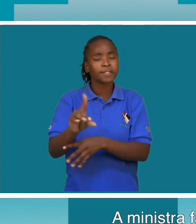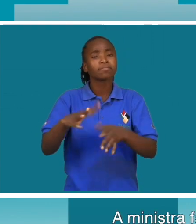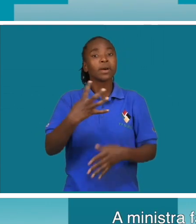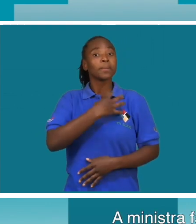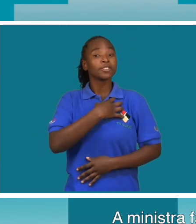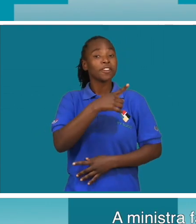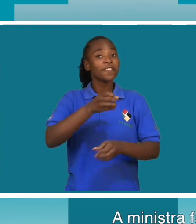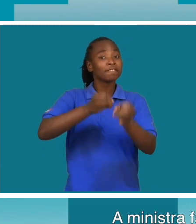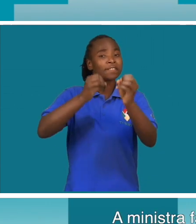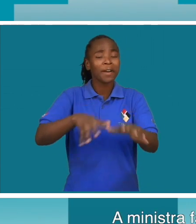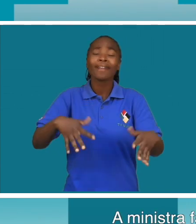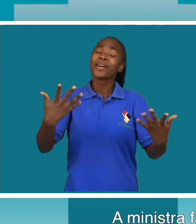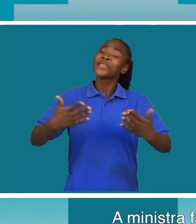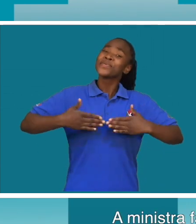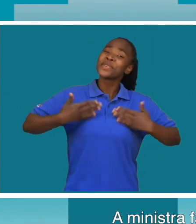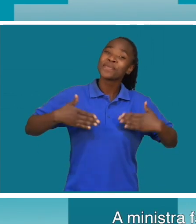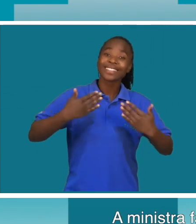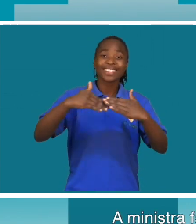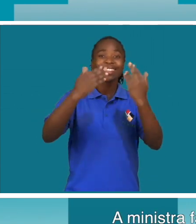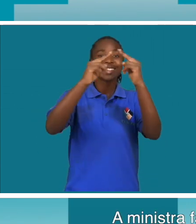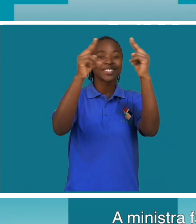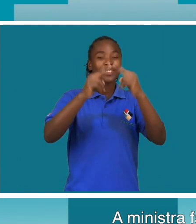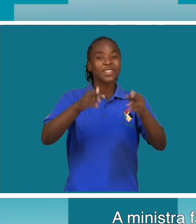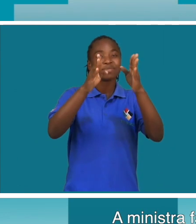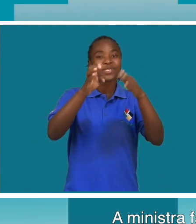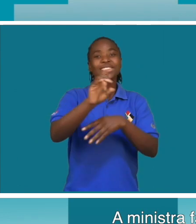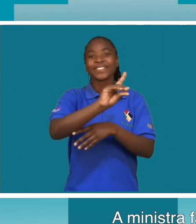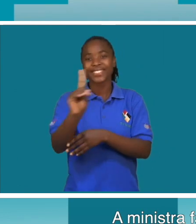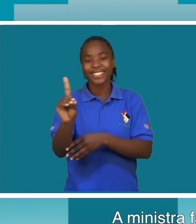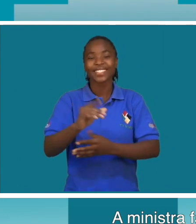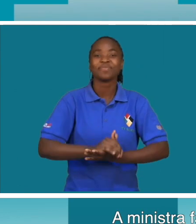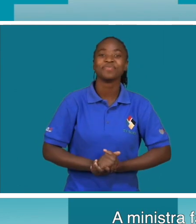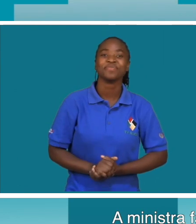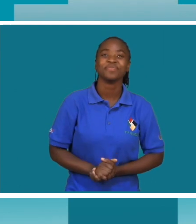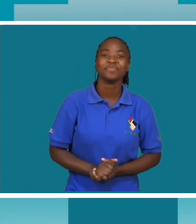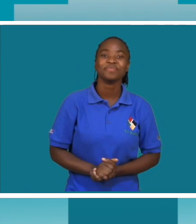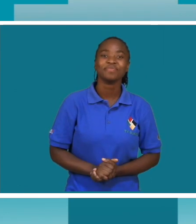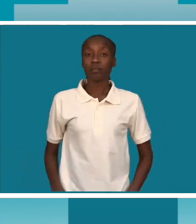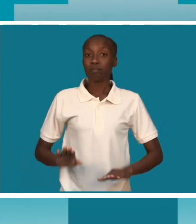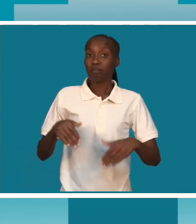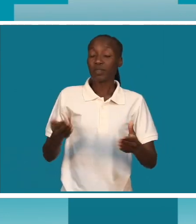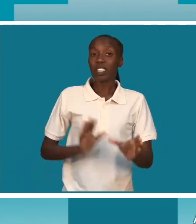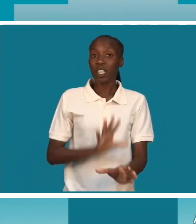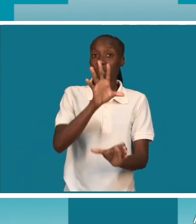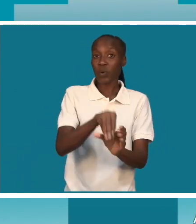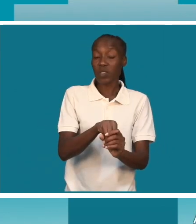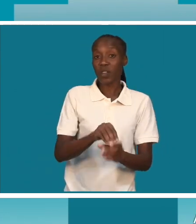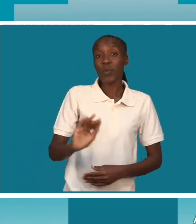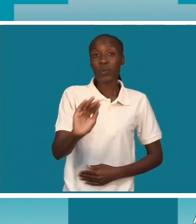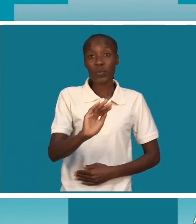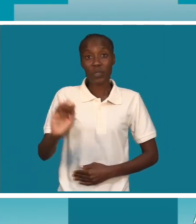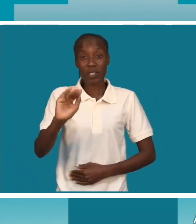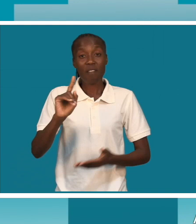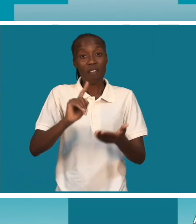A ministra falava durante a celebração do Dia Internacional da Pessoa com Deficiência. A inclusão